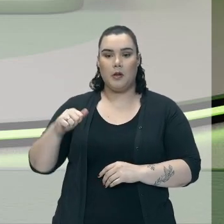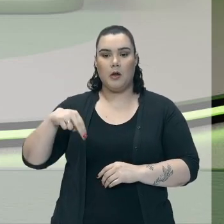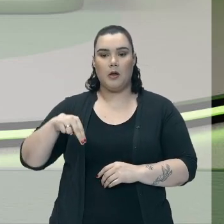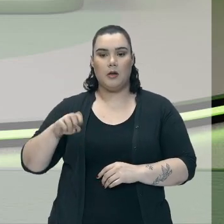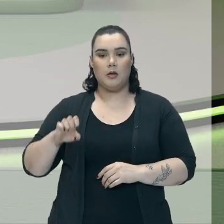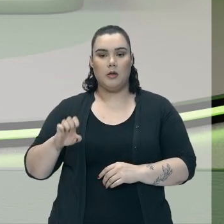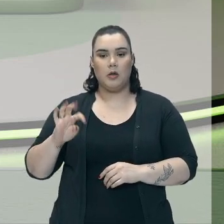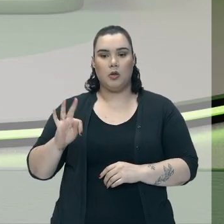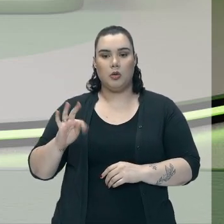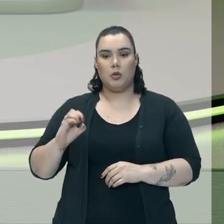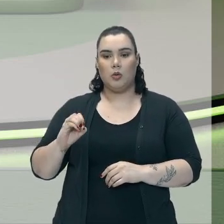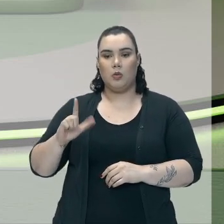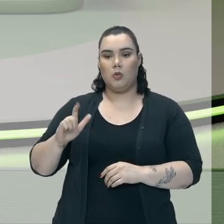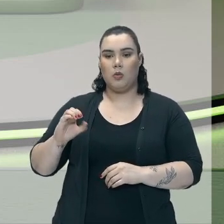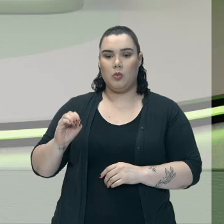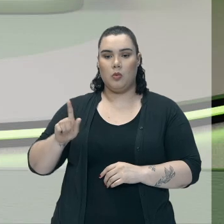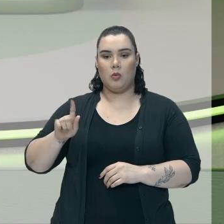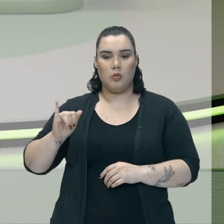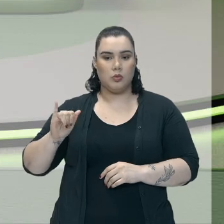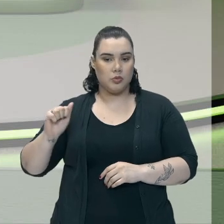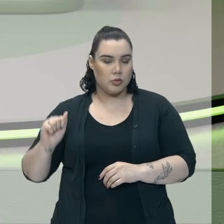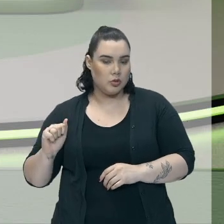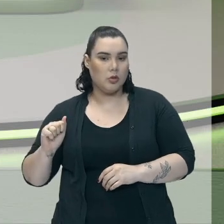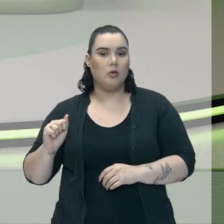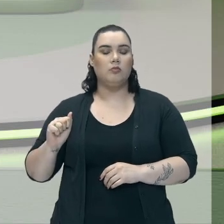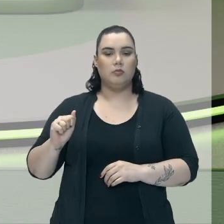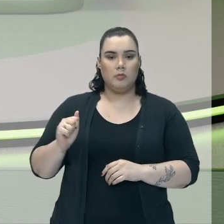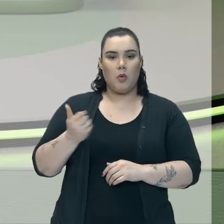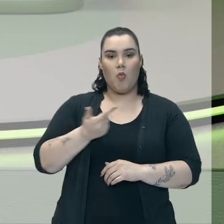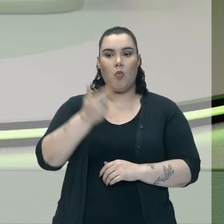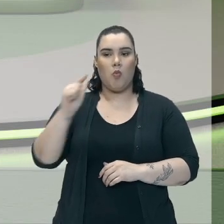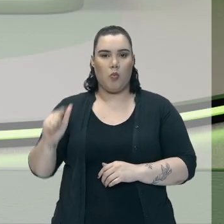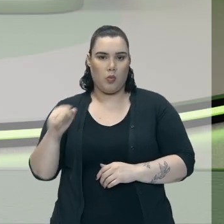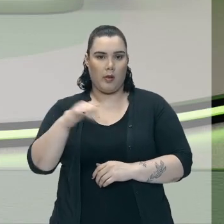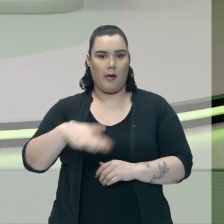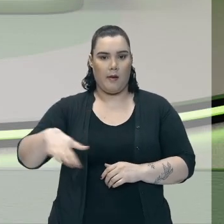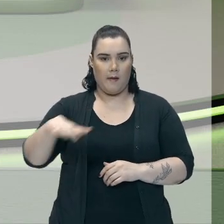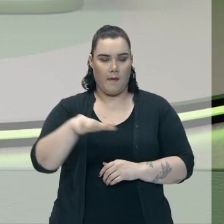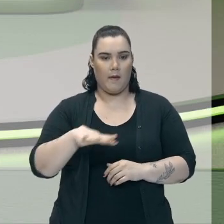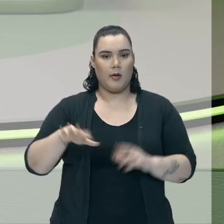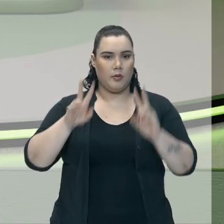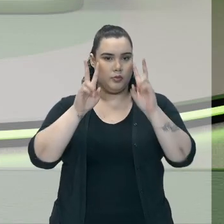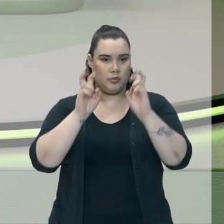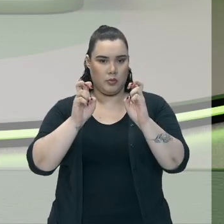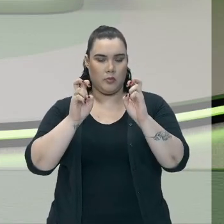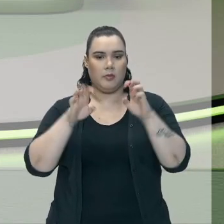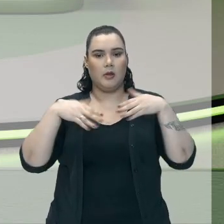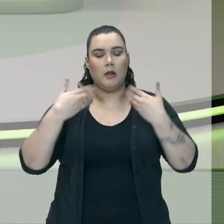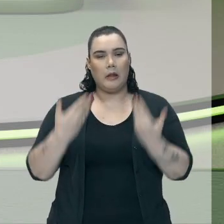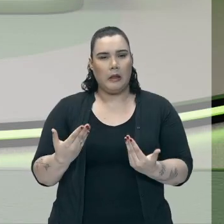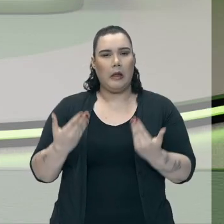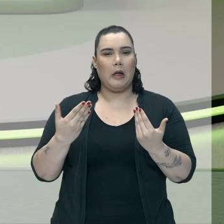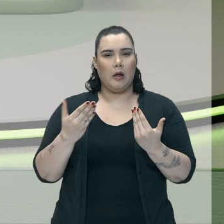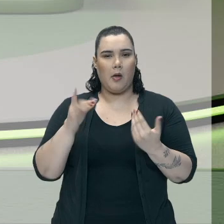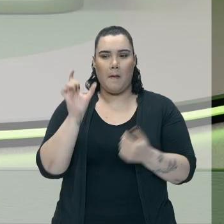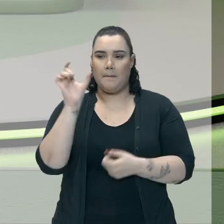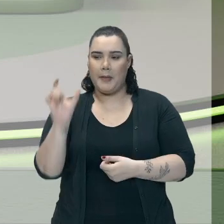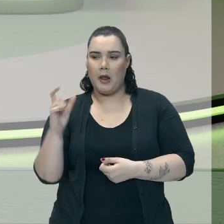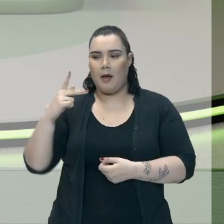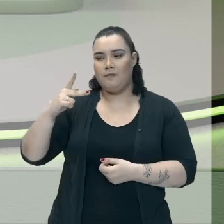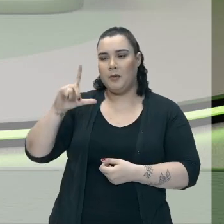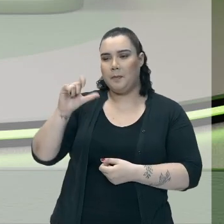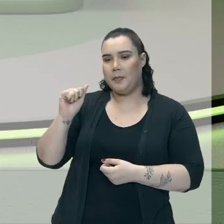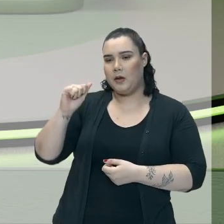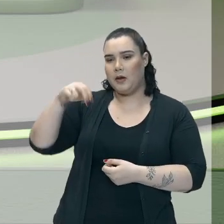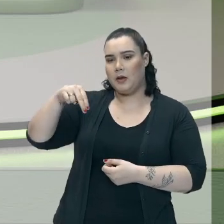planetologia. É outra parte aí da astronomia. E aí você já vê pelo nome, né,